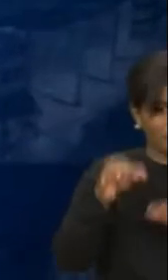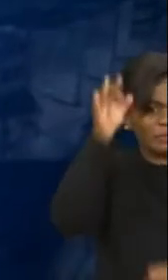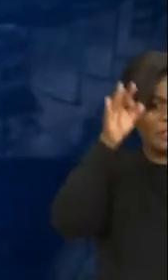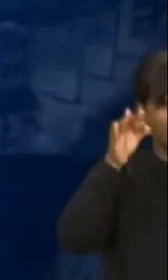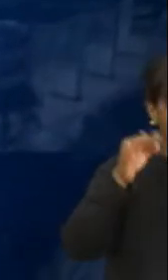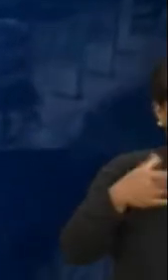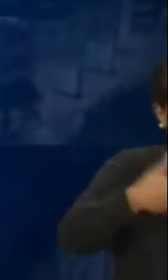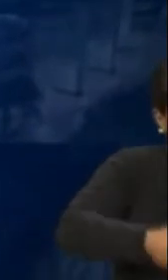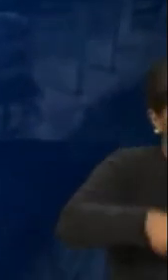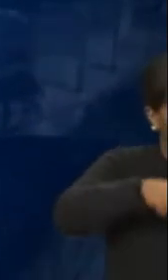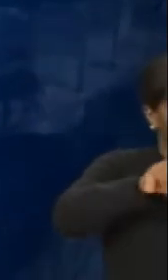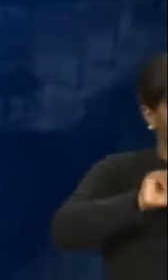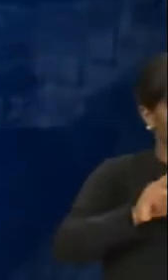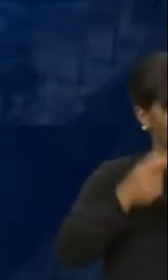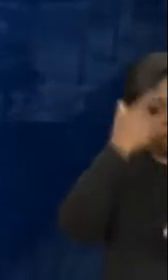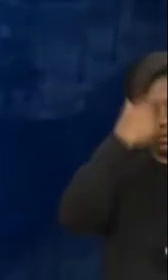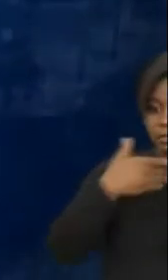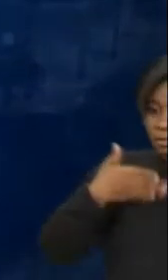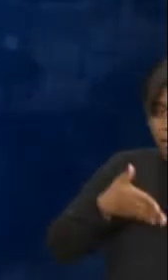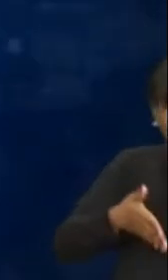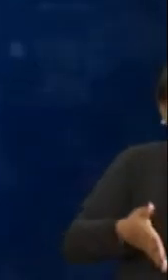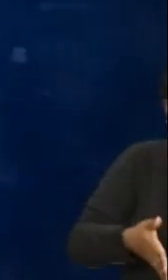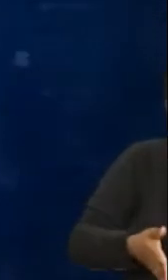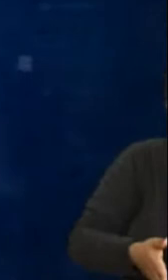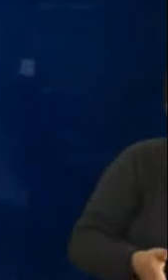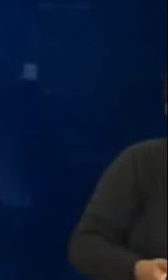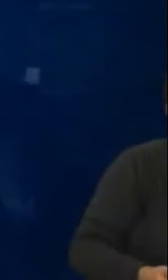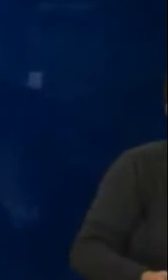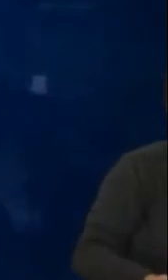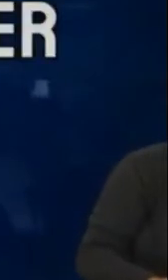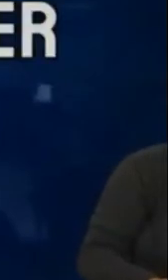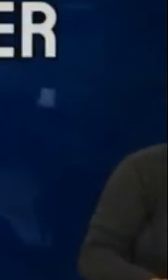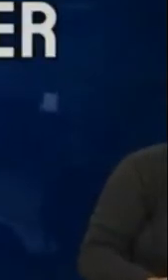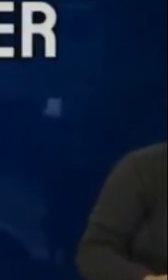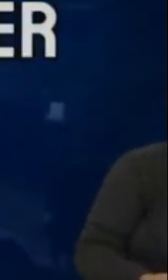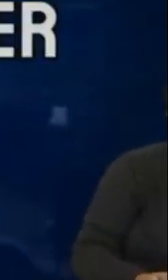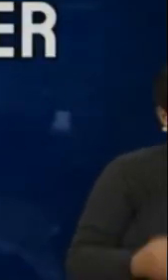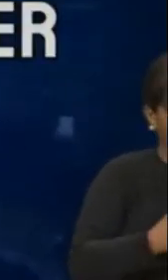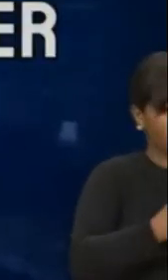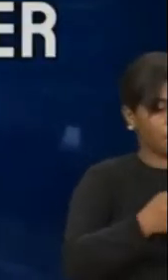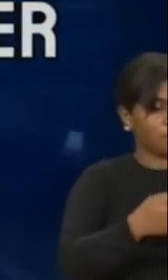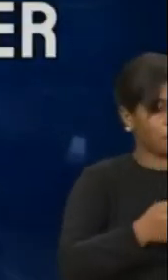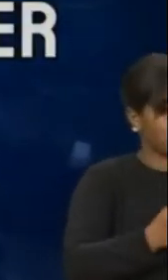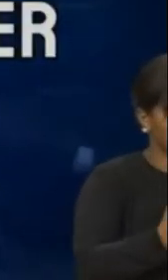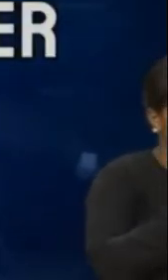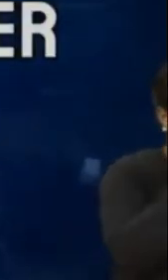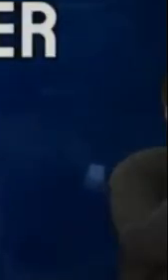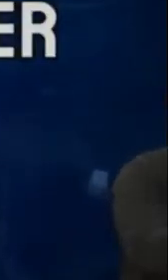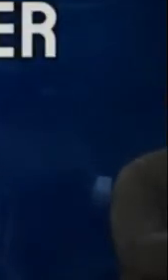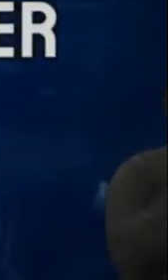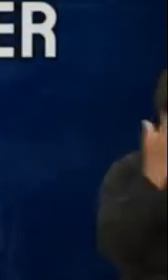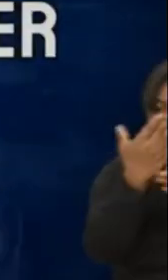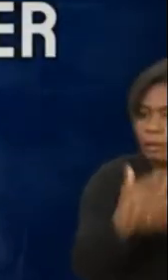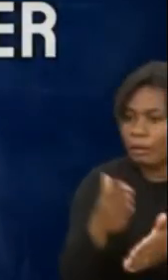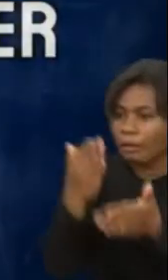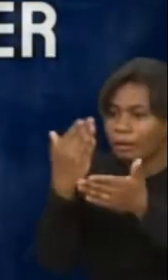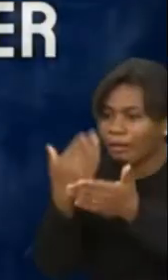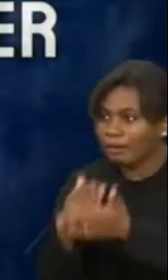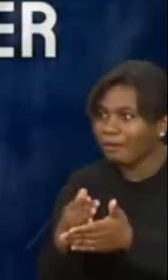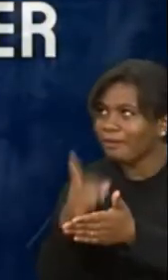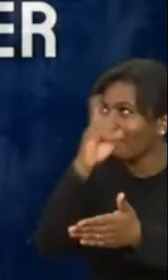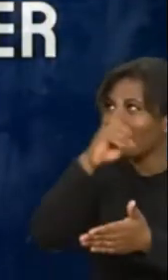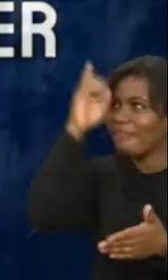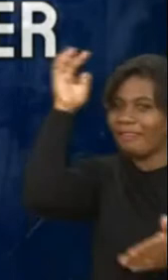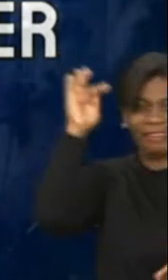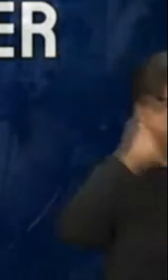plano certo. Antes de eu nascer. Antes de eu nascer. E para cada coisa. E para cada coisa. Que eu ia perder. Que